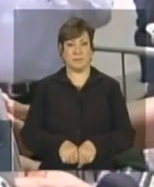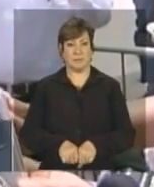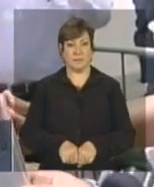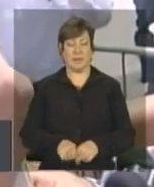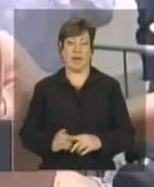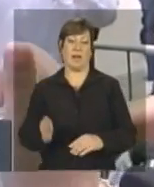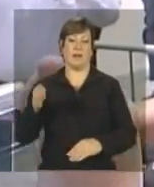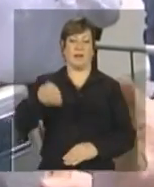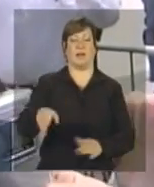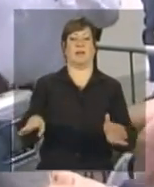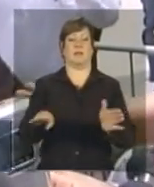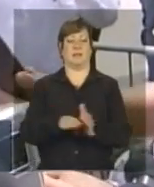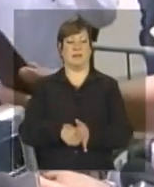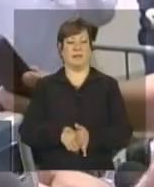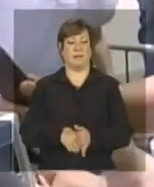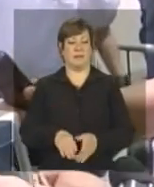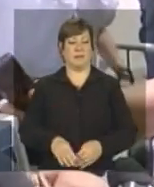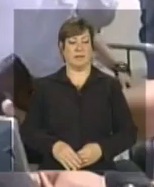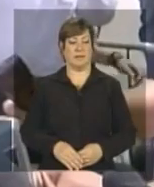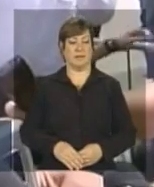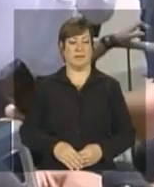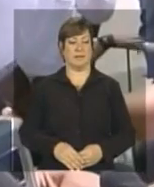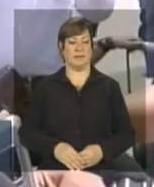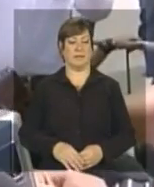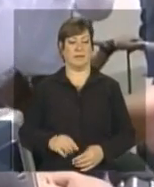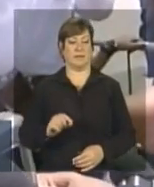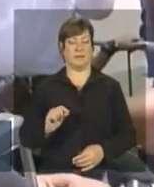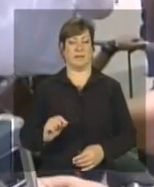E vai até Caetité, não é isso?